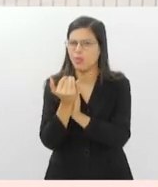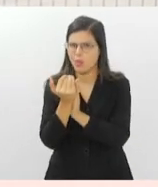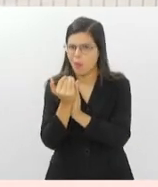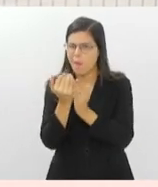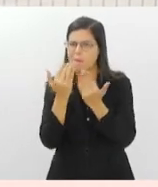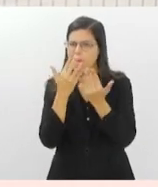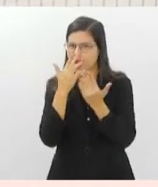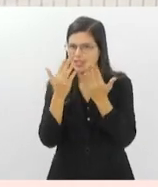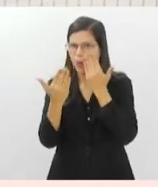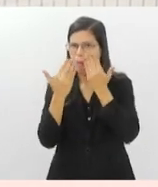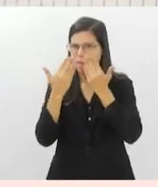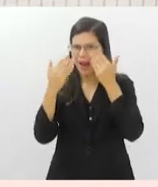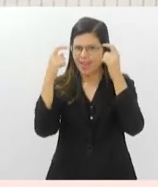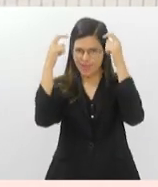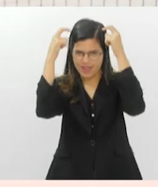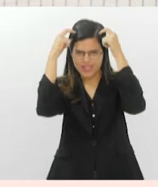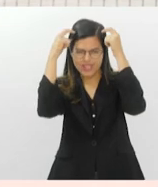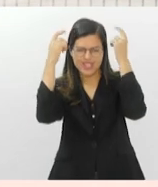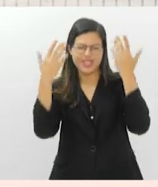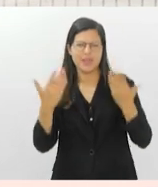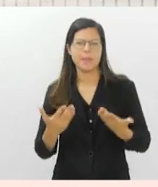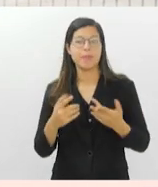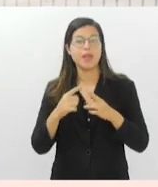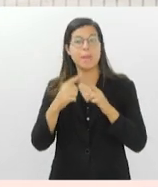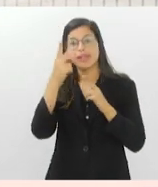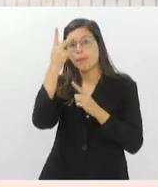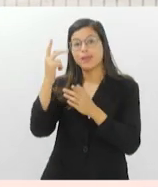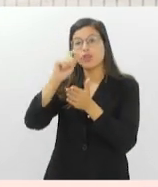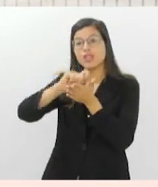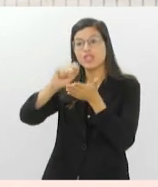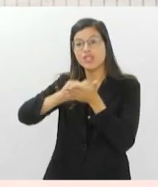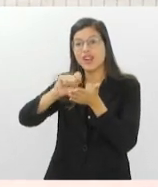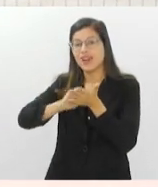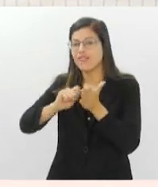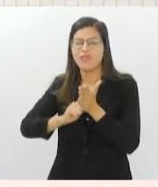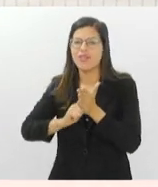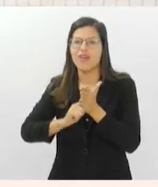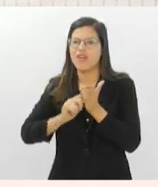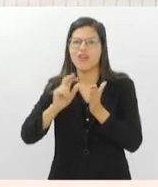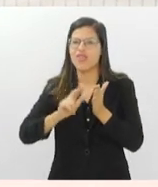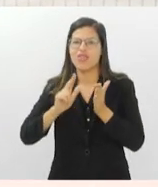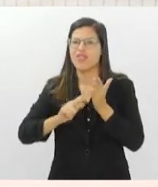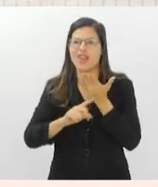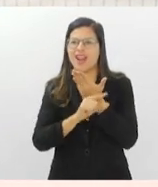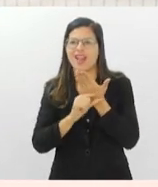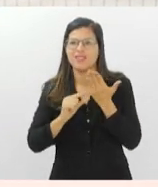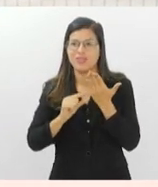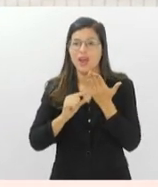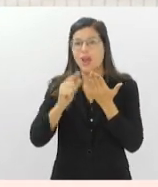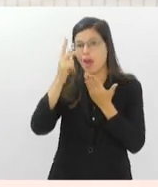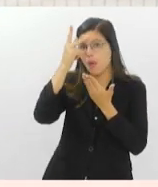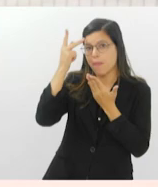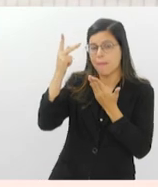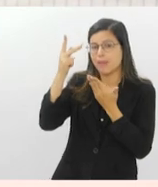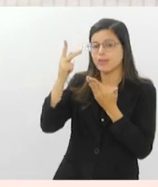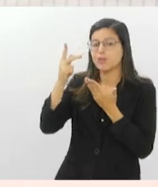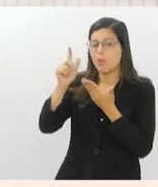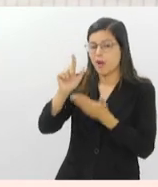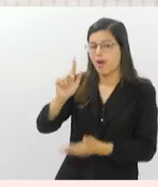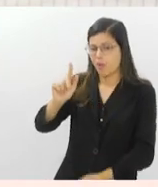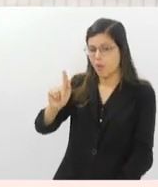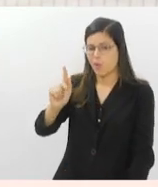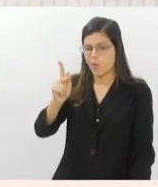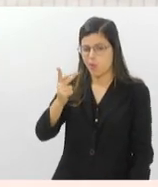ideia. Só que quem escreveu esse livro não foi a autora, foi um ghostwriter. E aí